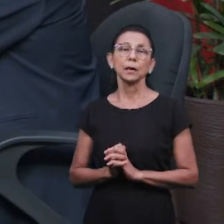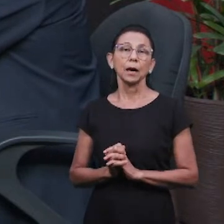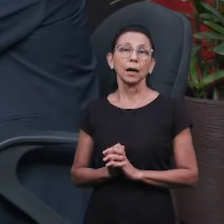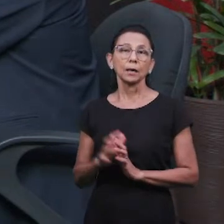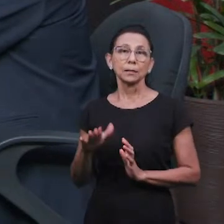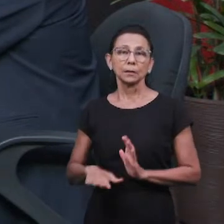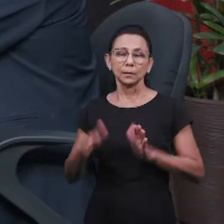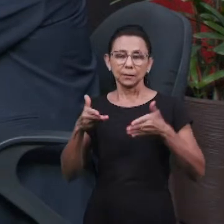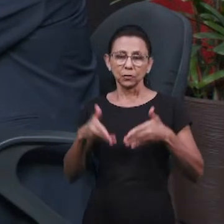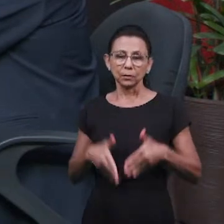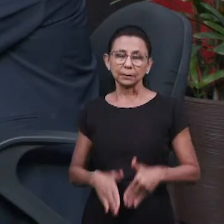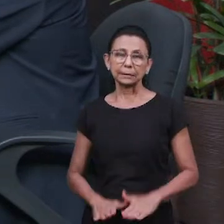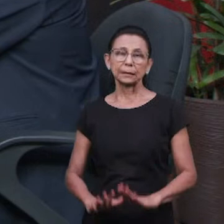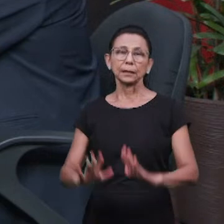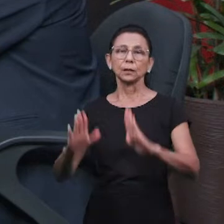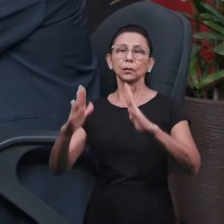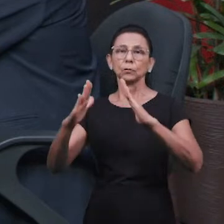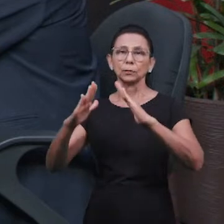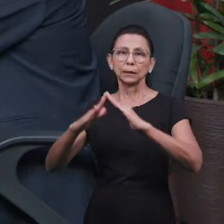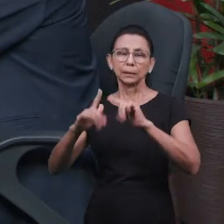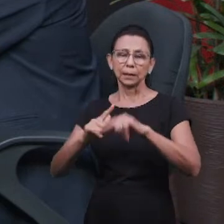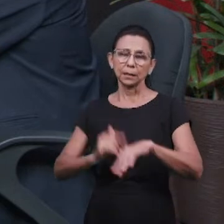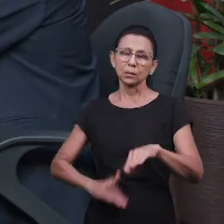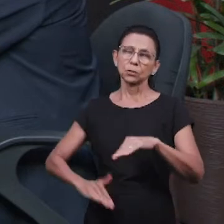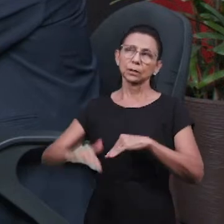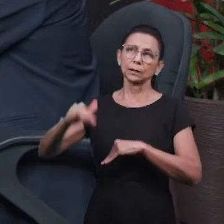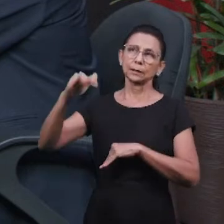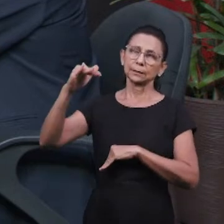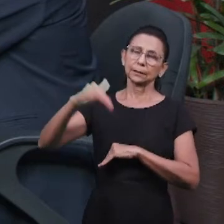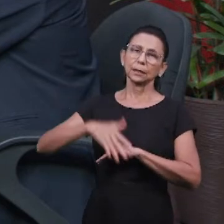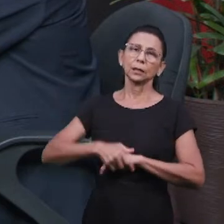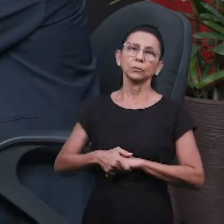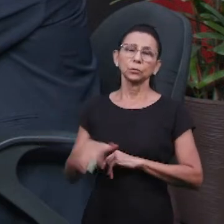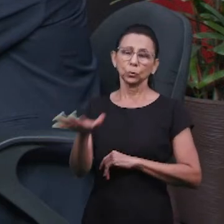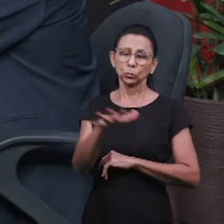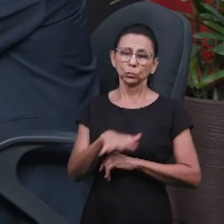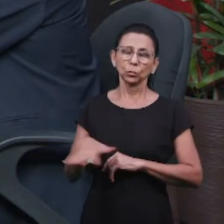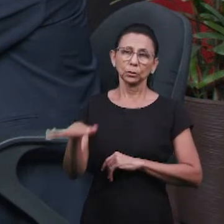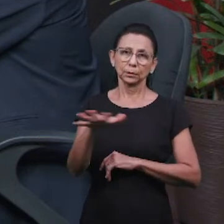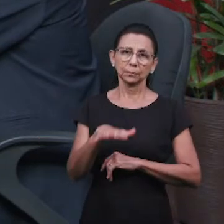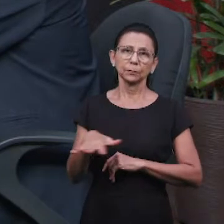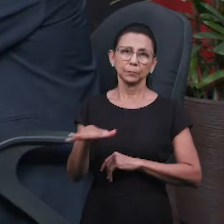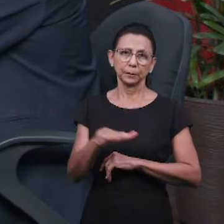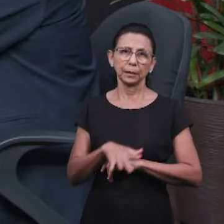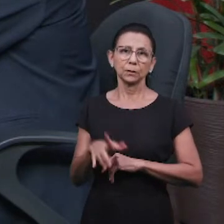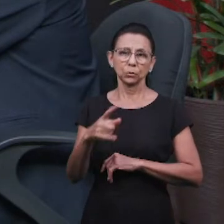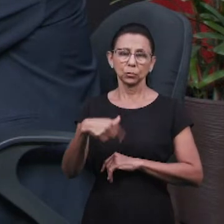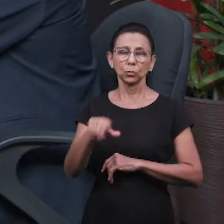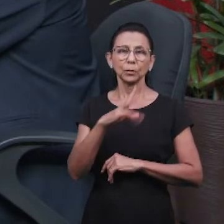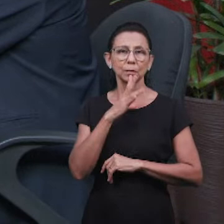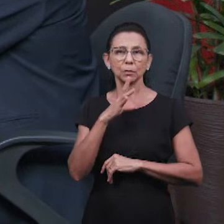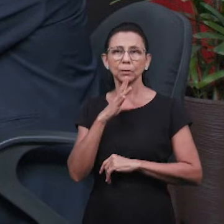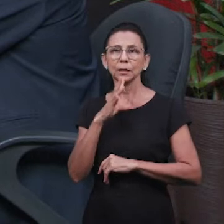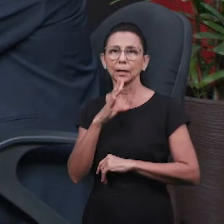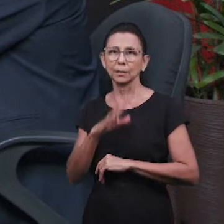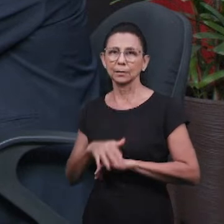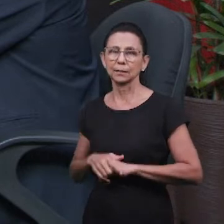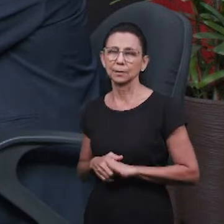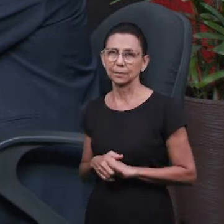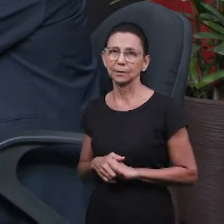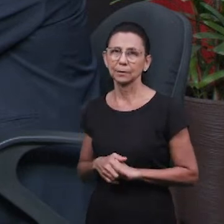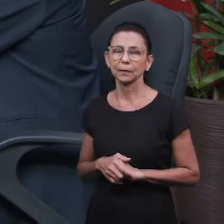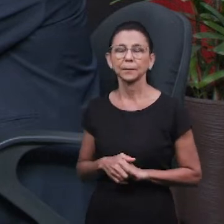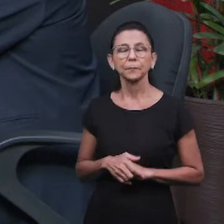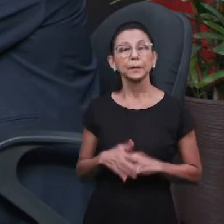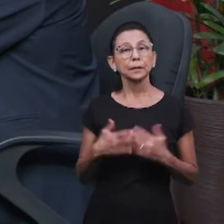não há inclusão, é essa acessibilidade. O lá fora, quando visita, nós temos a característica toda de ser nós somos igreja inclusiva.